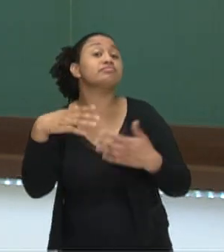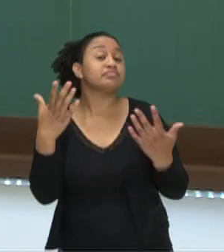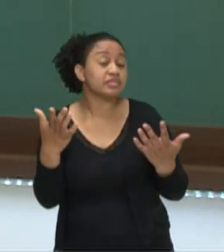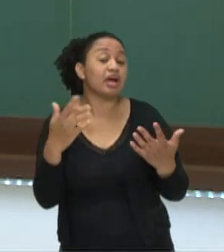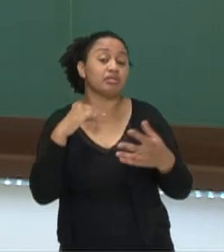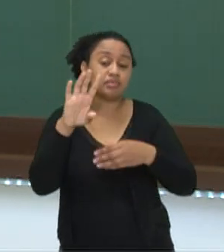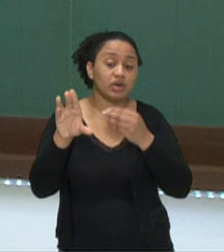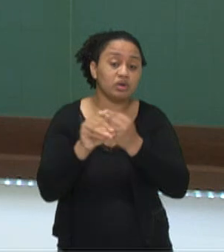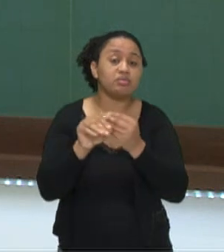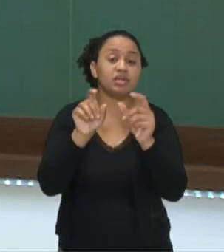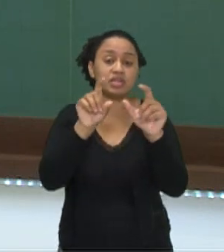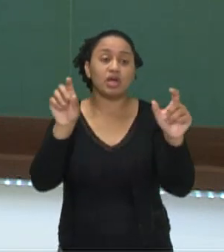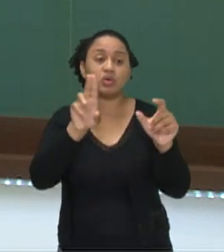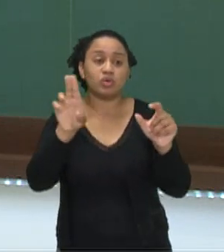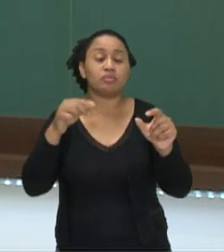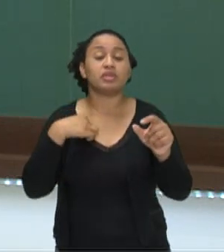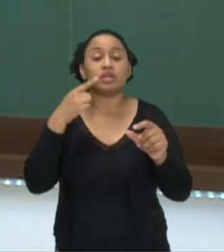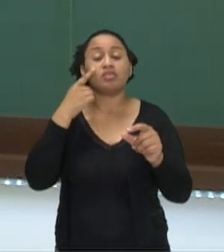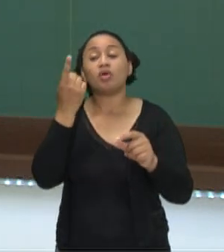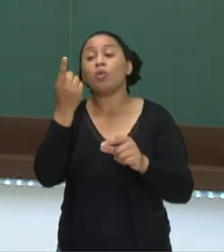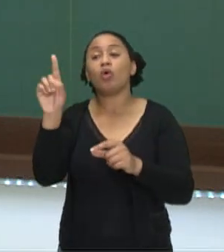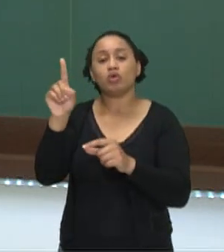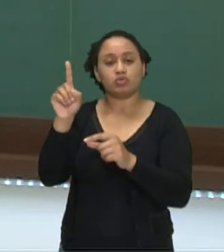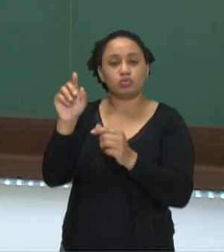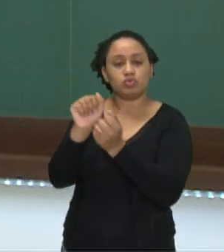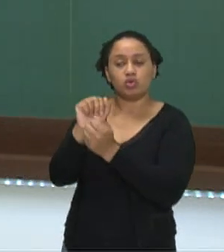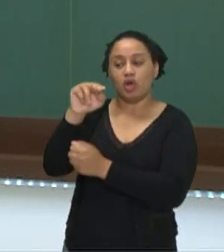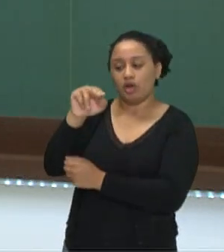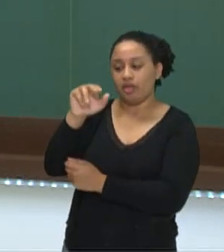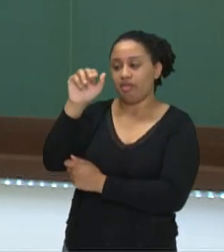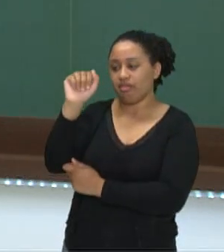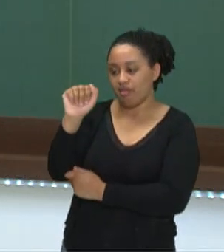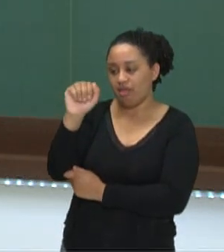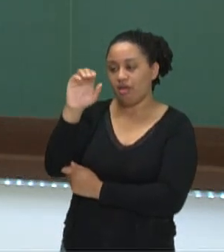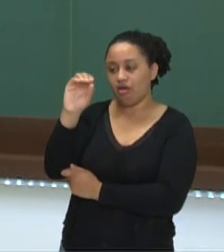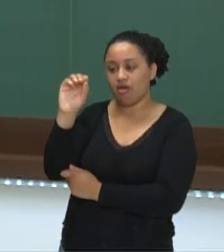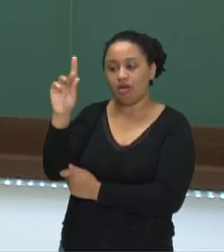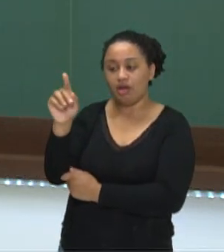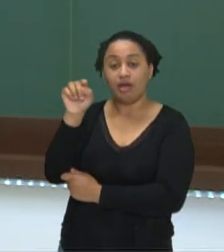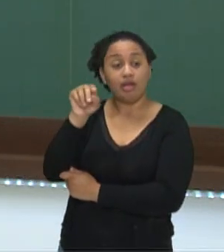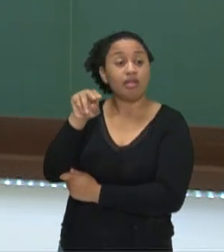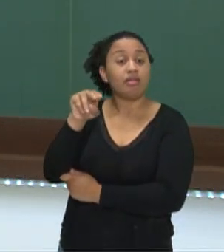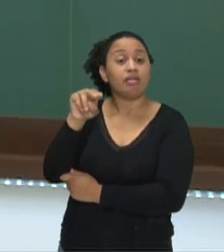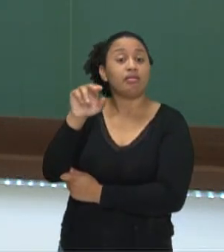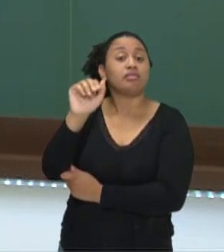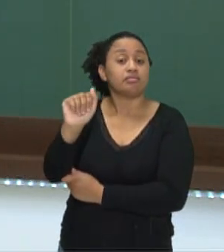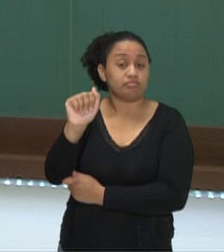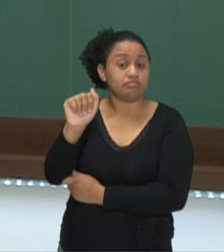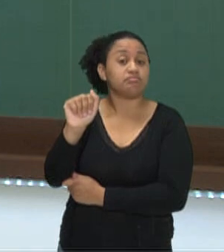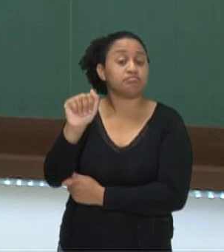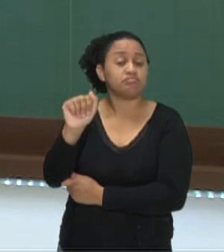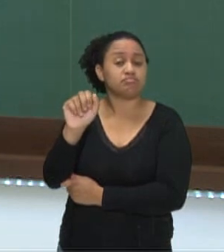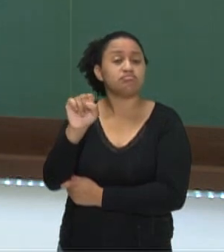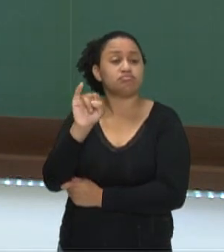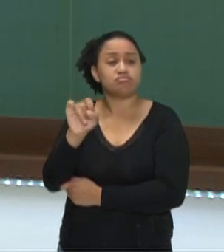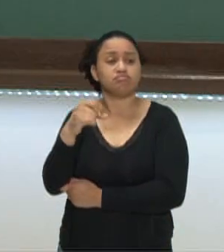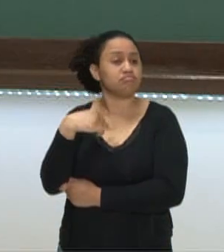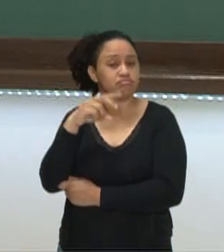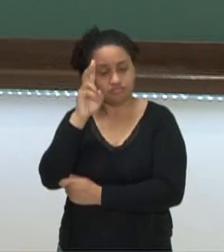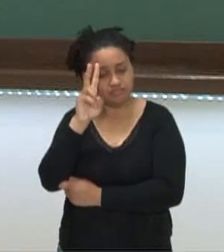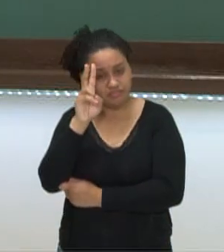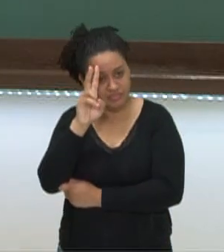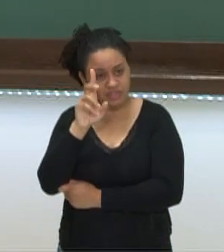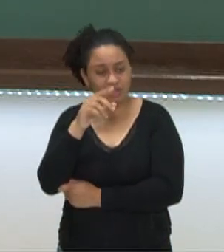para complementar, você vai ver qual é o elemento que está junto ali. O Na, se você não lembra